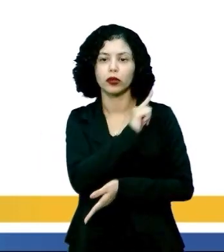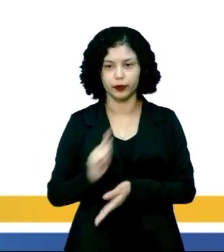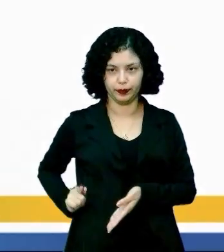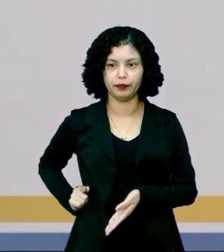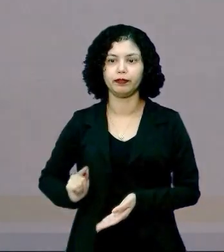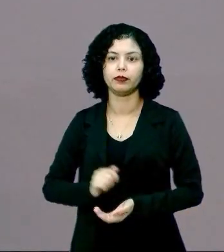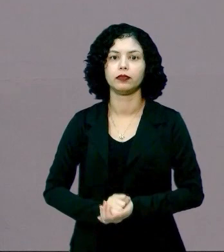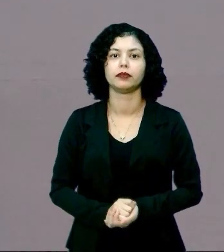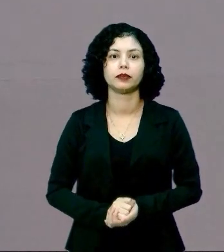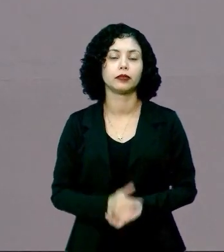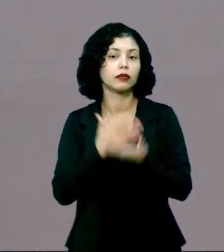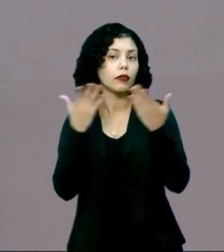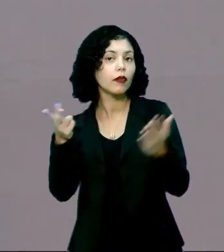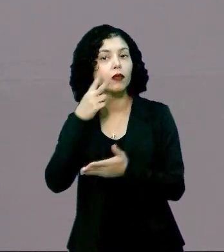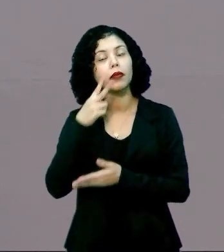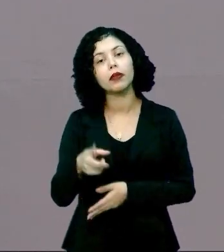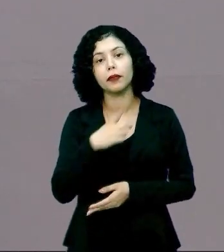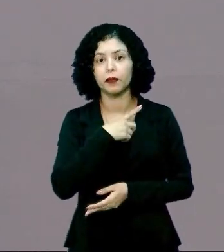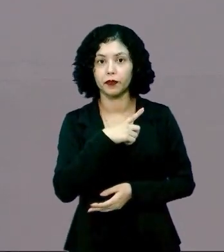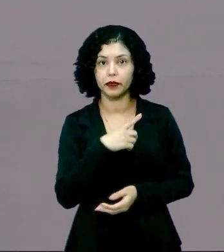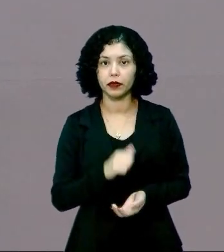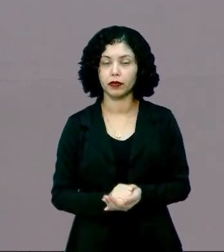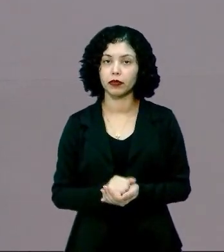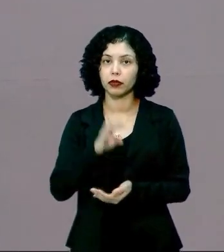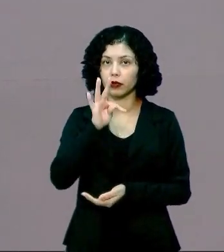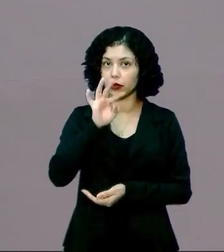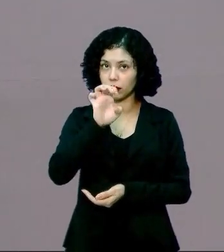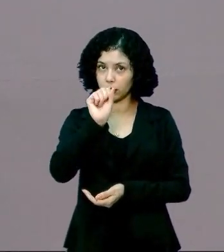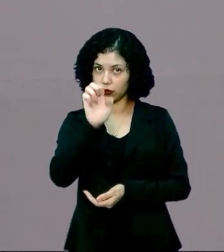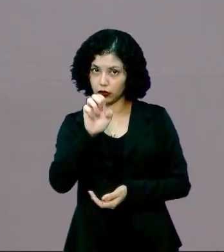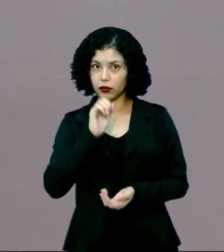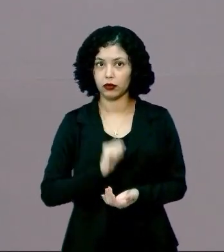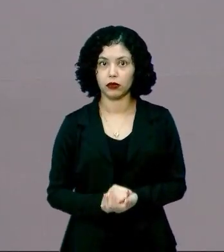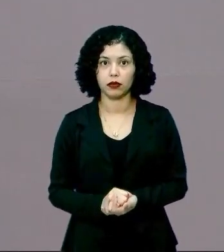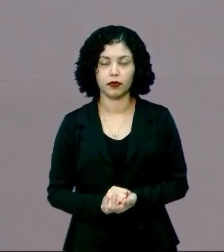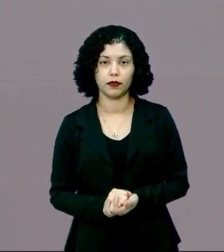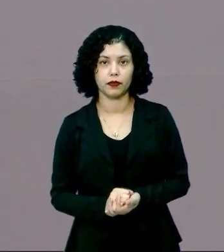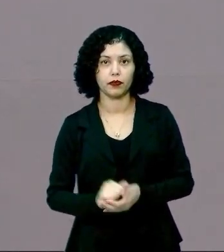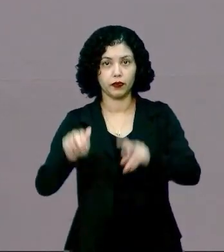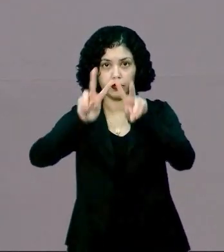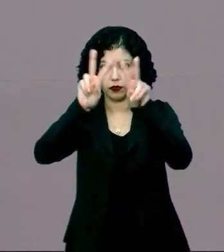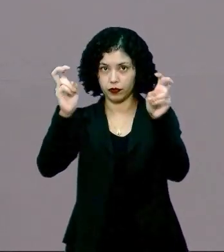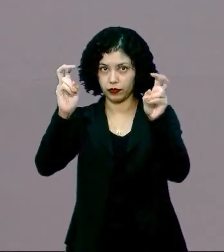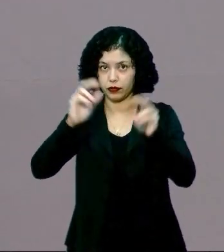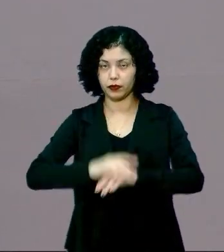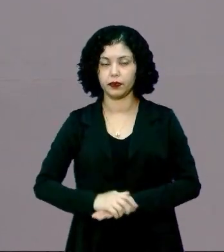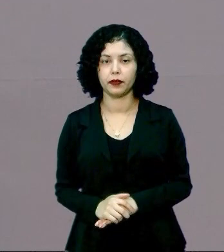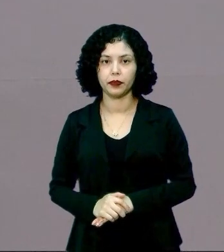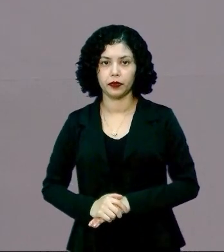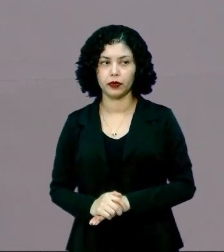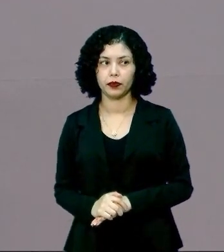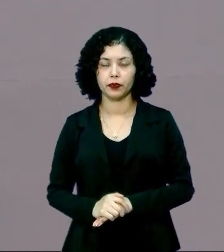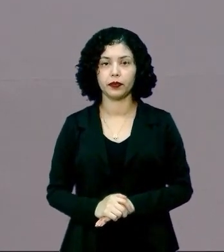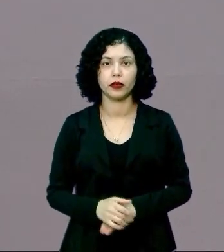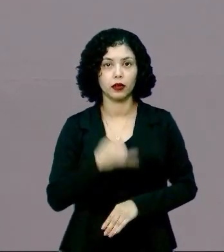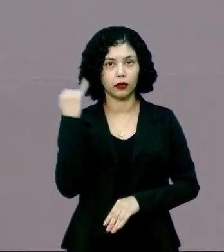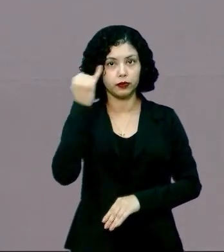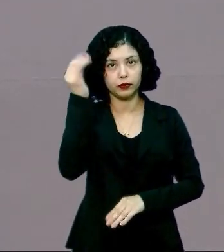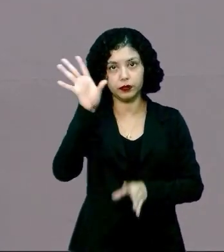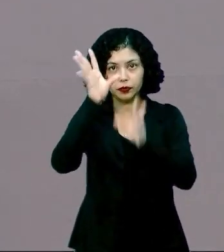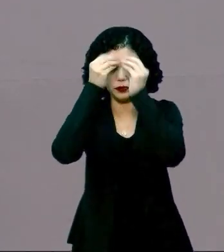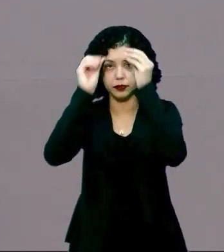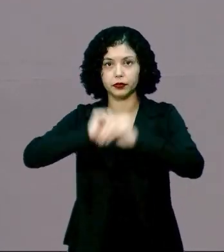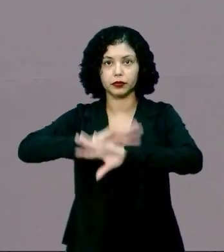do governo. Nós temos aí a tese, nós temos aí o tema, e aí isso é importante que